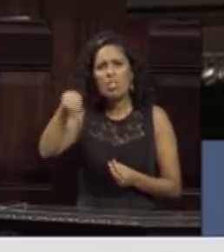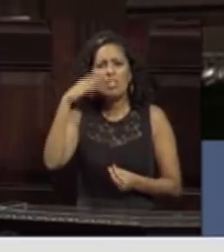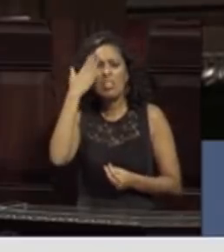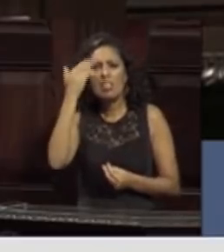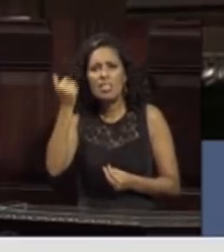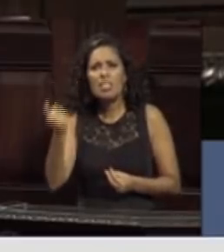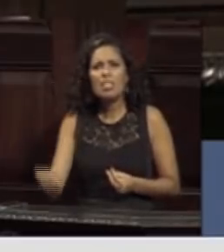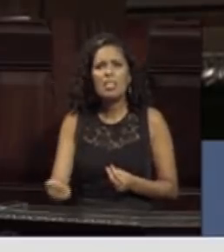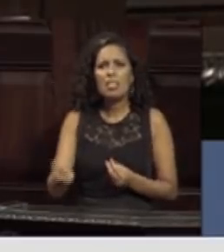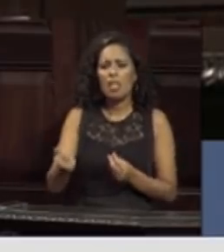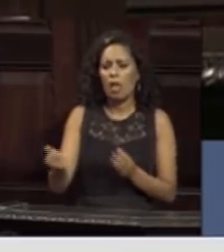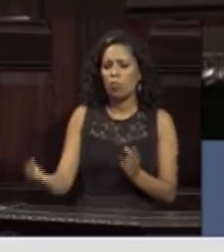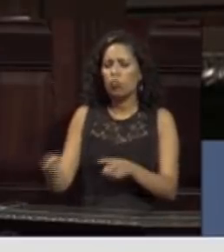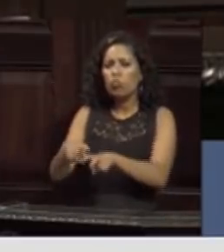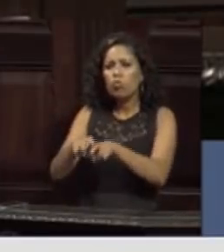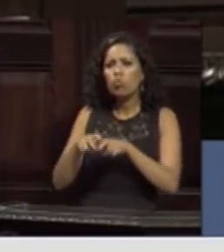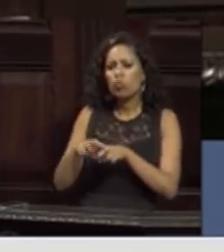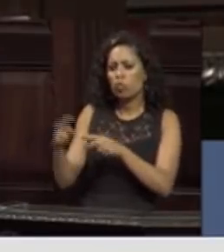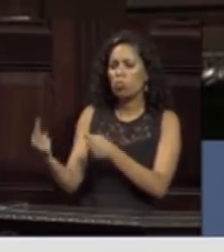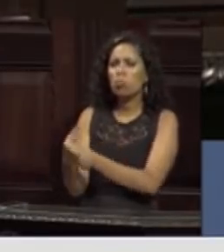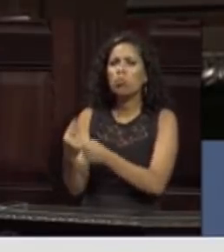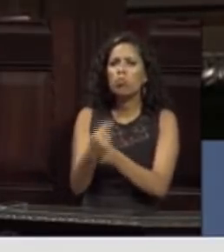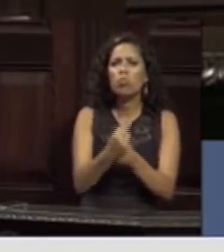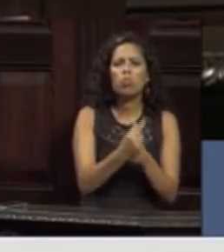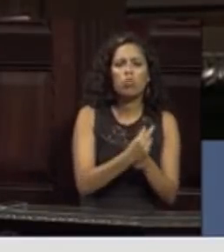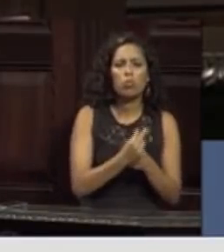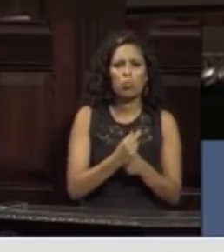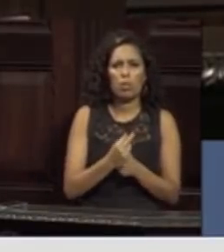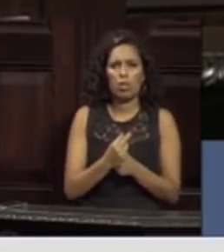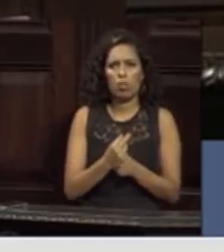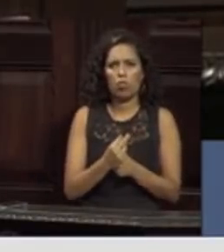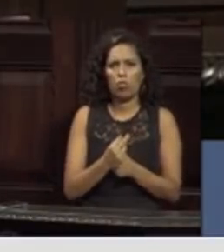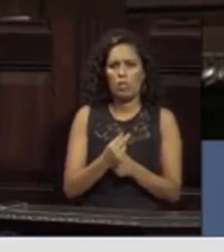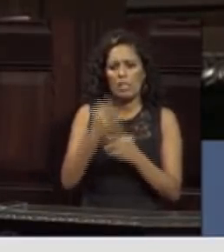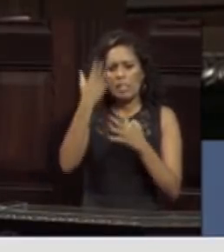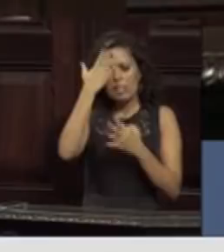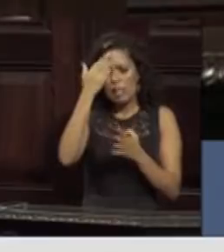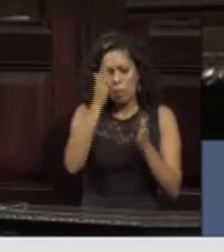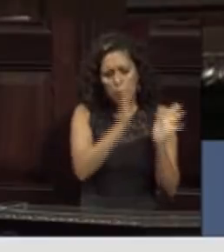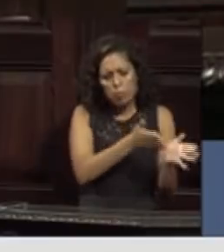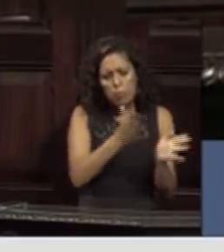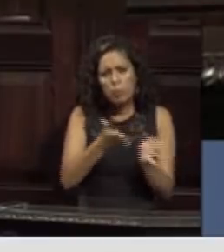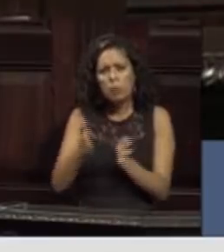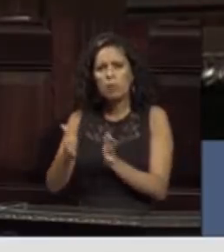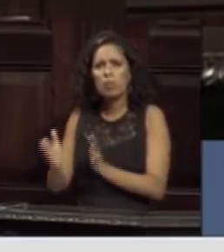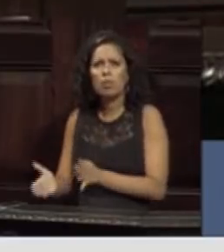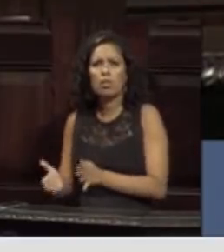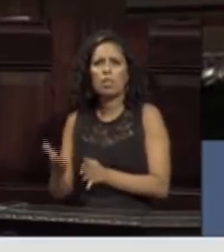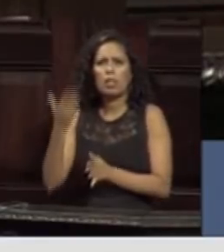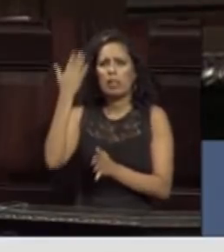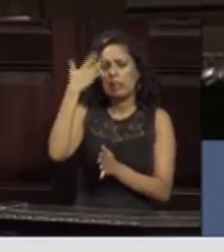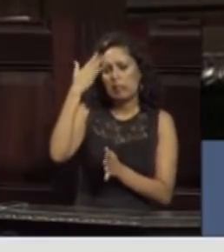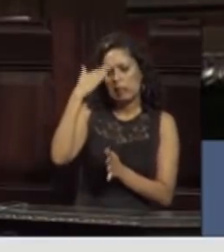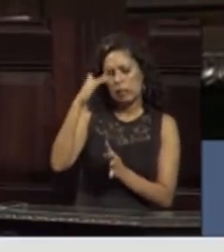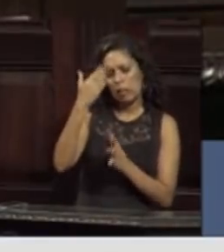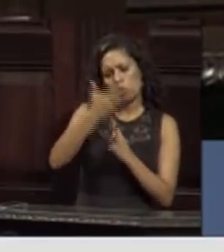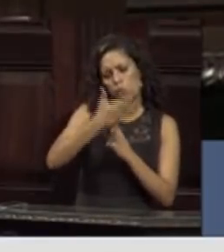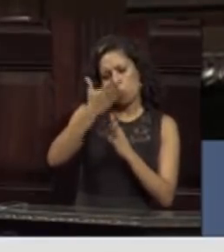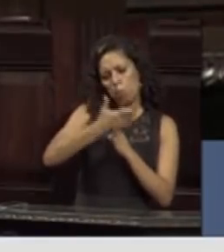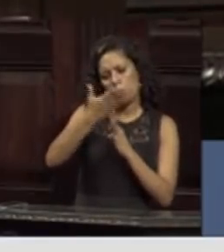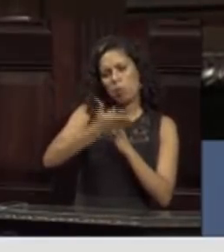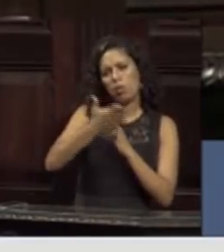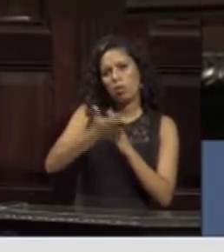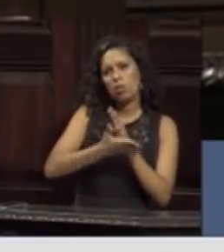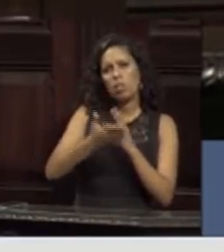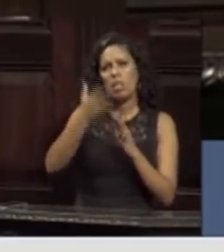bem colocado aqui, numa forma de planejamento. Então você define o organograma, você define as etapas, você